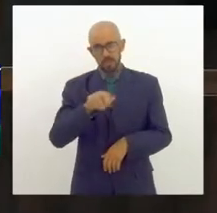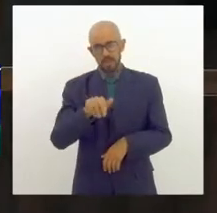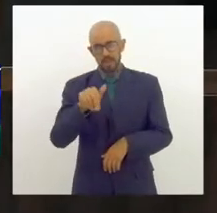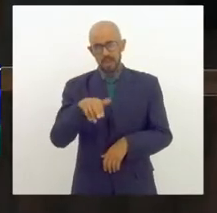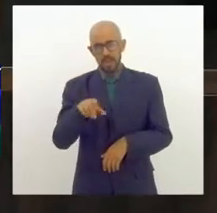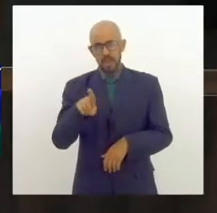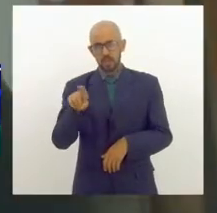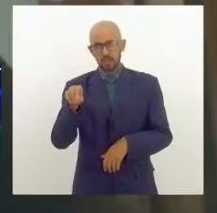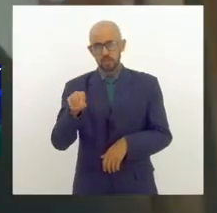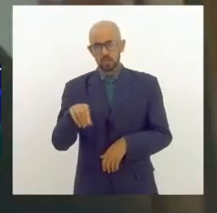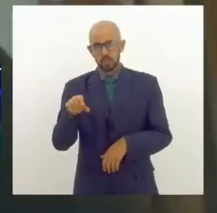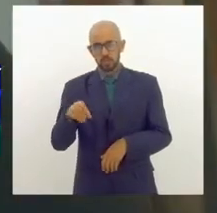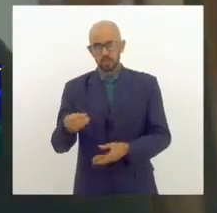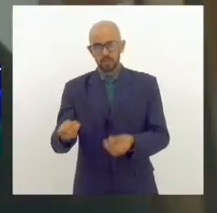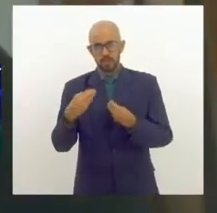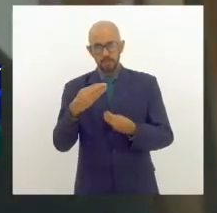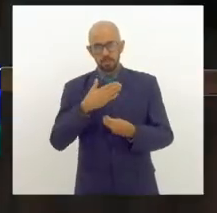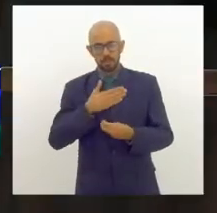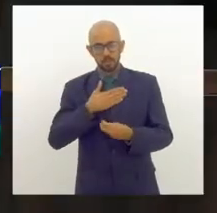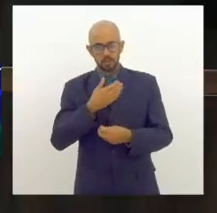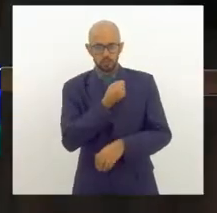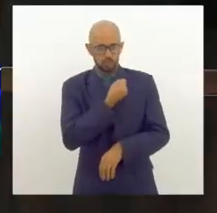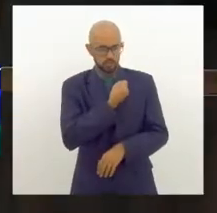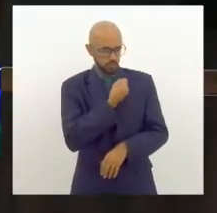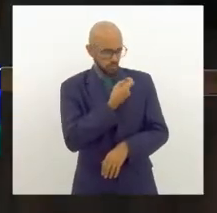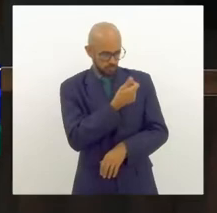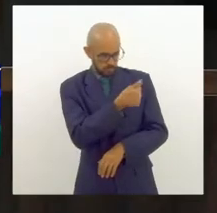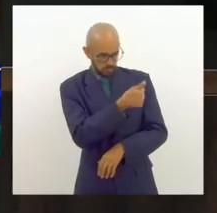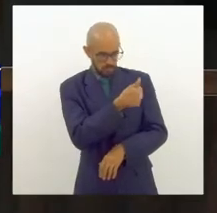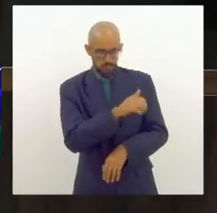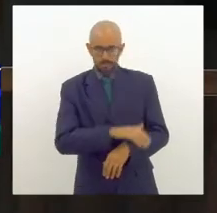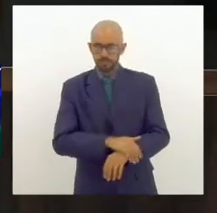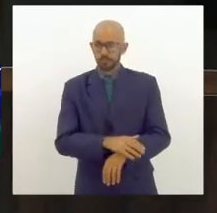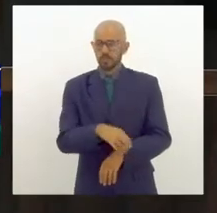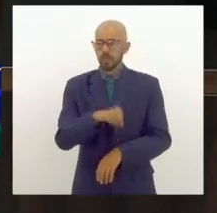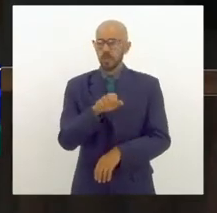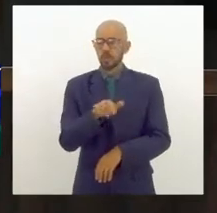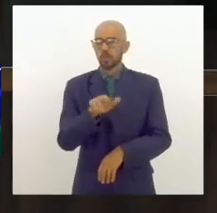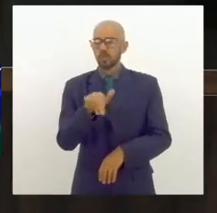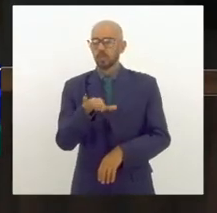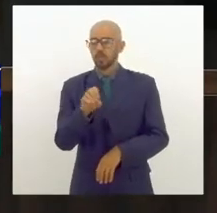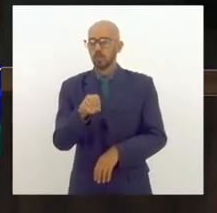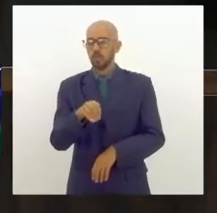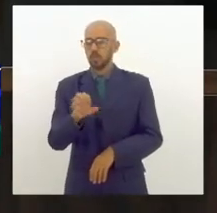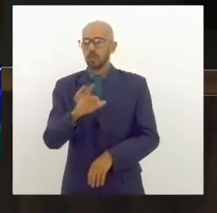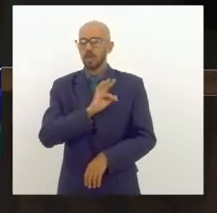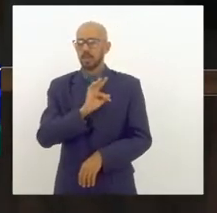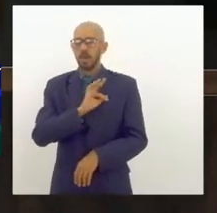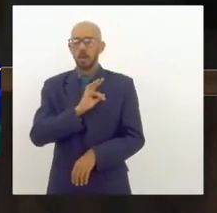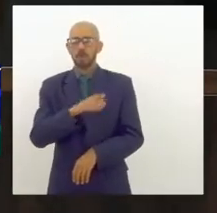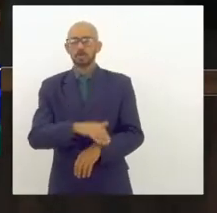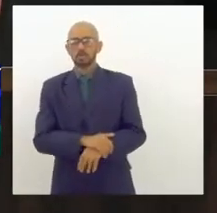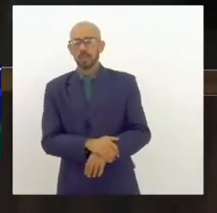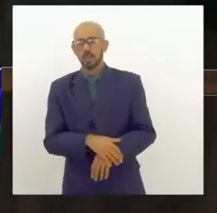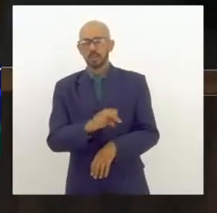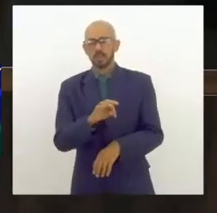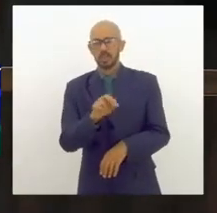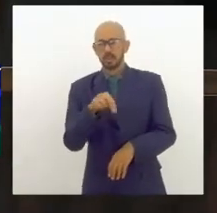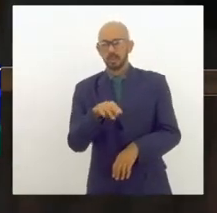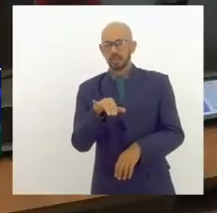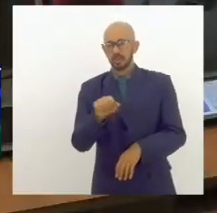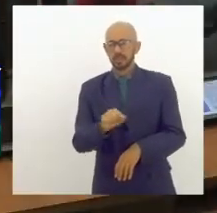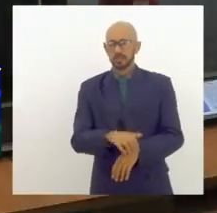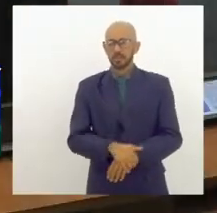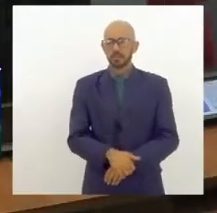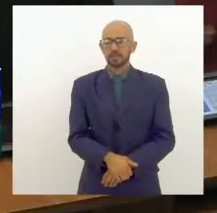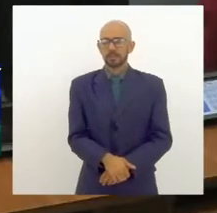favor. Deputada Marta Rocha, deputado Eurico, deputada Tânia Rodrigues.